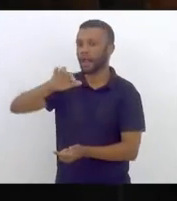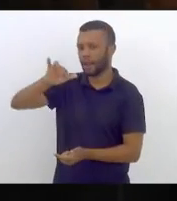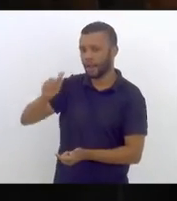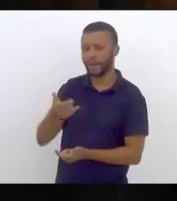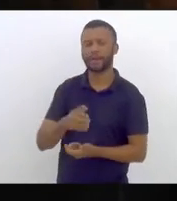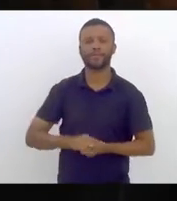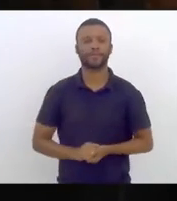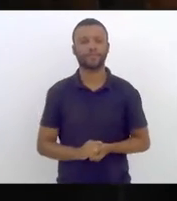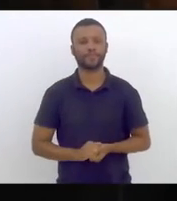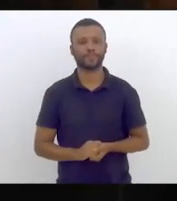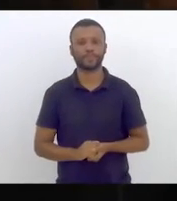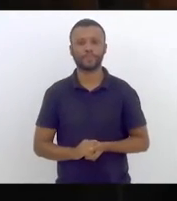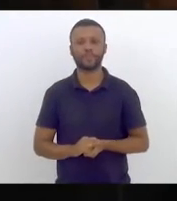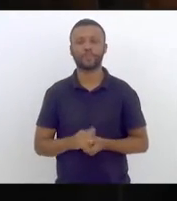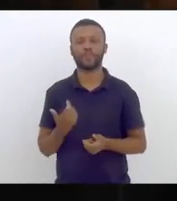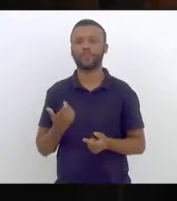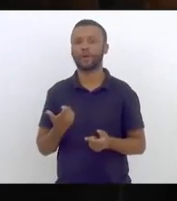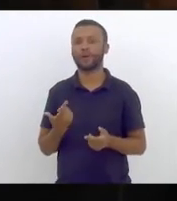retirado